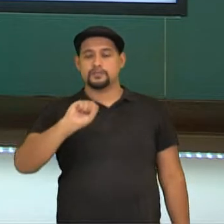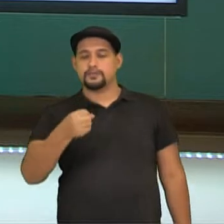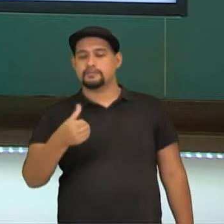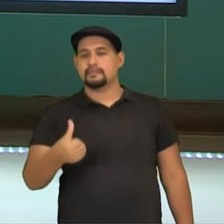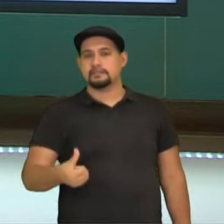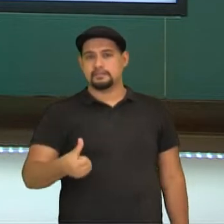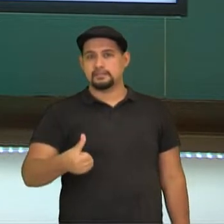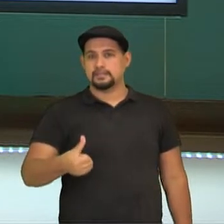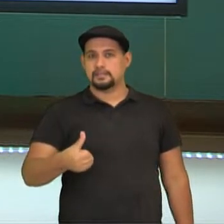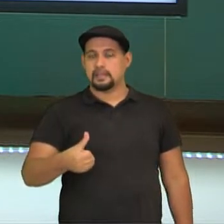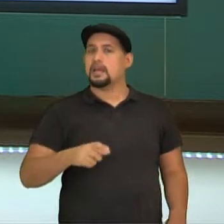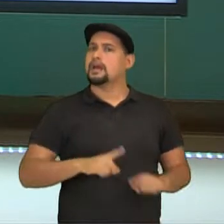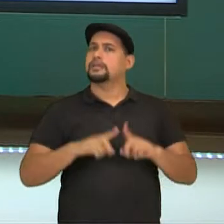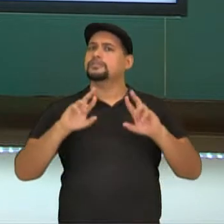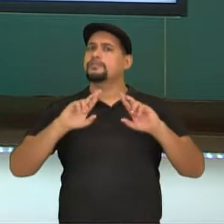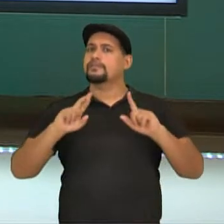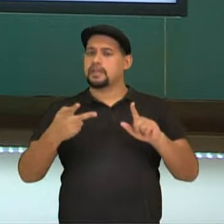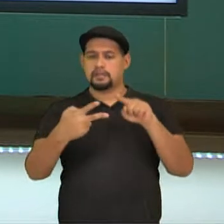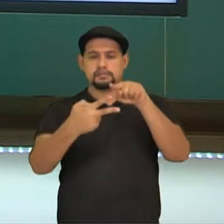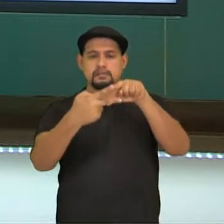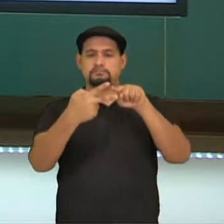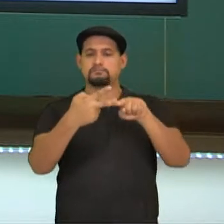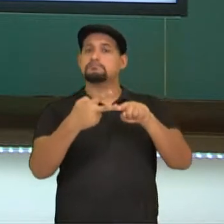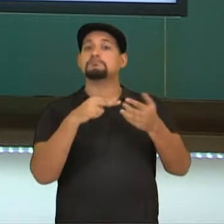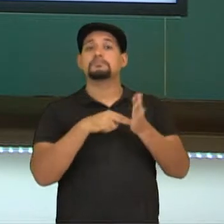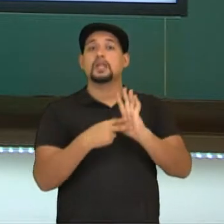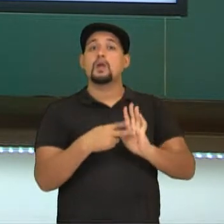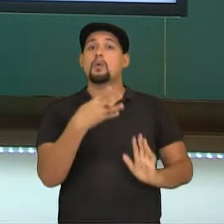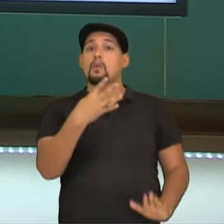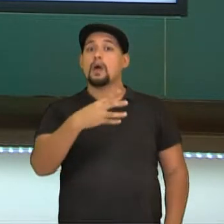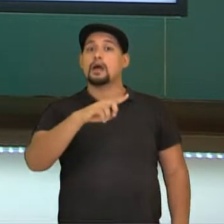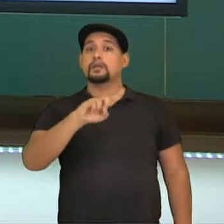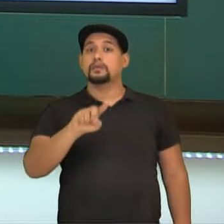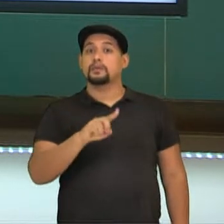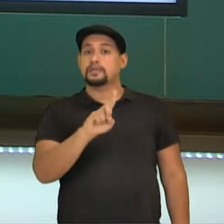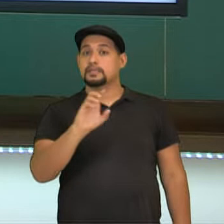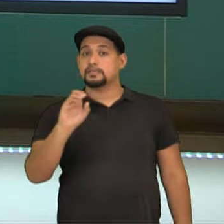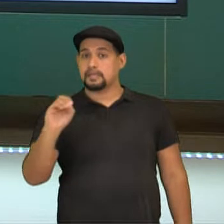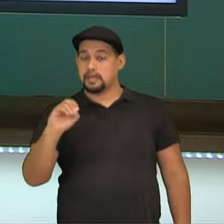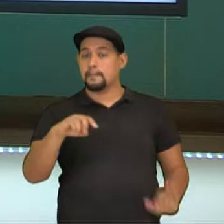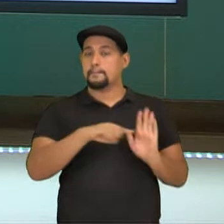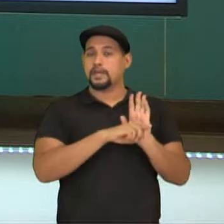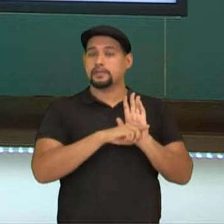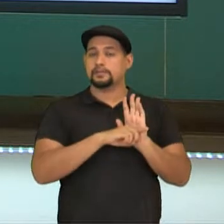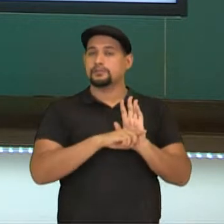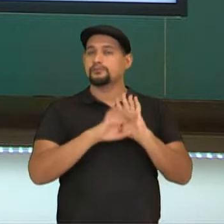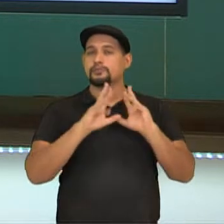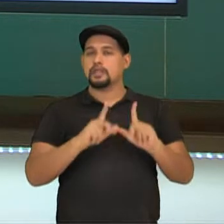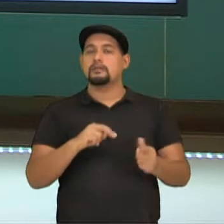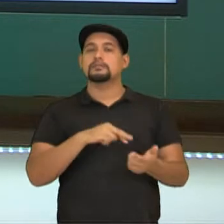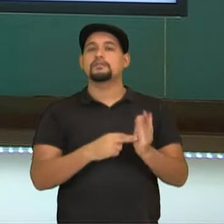3.986. A diferença entre os dois, de 4.100 menos o total das despesas, deu